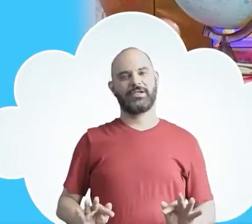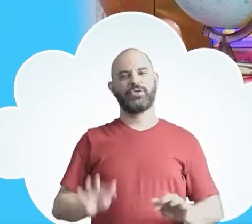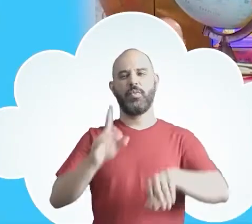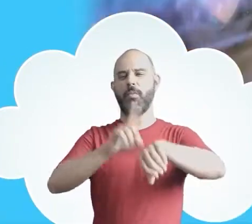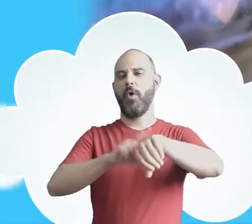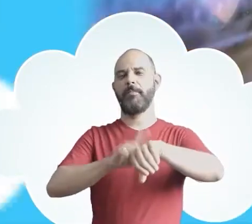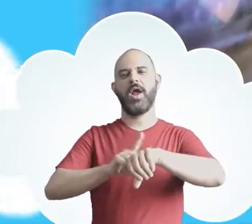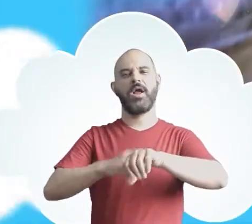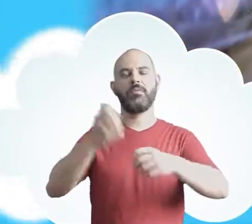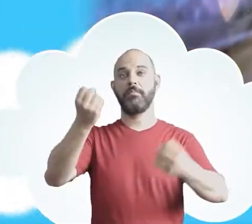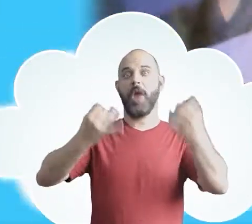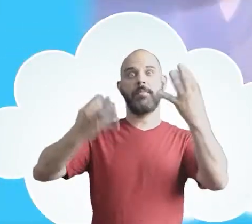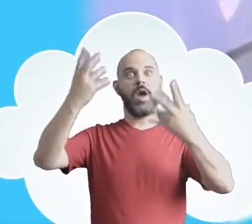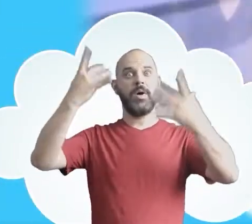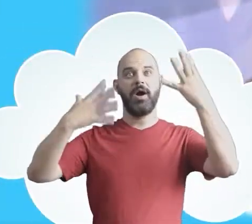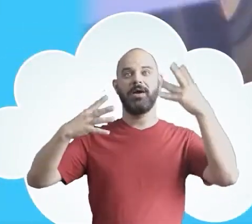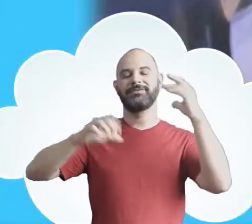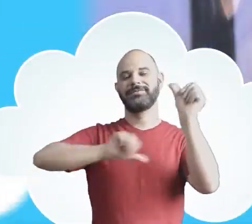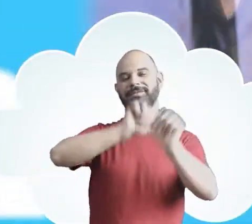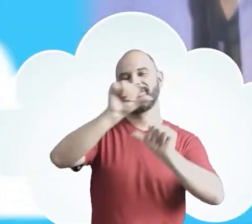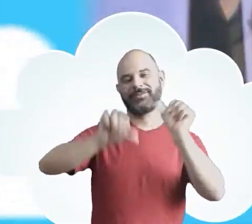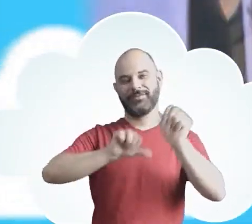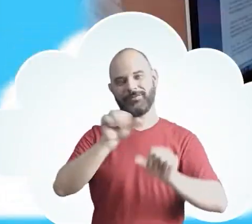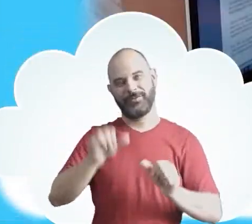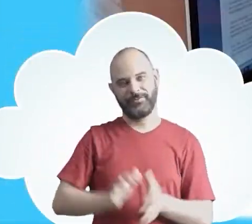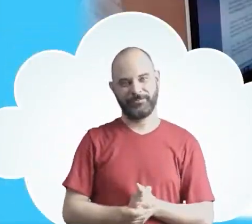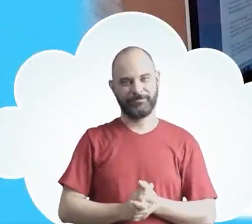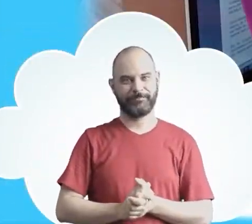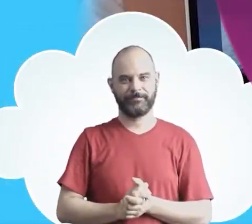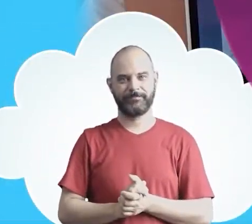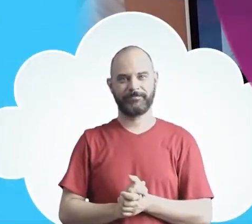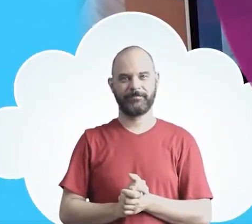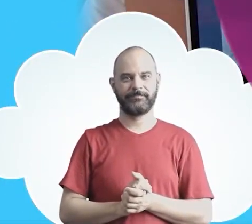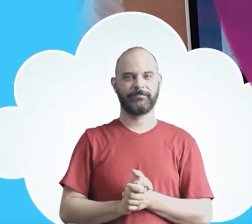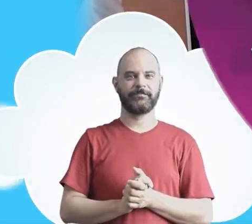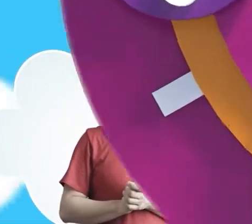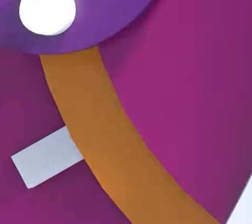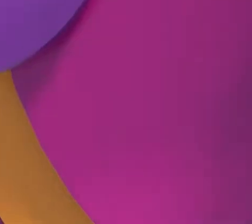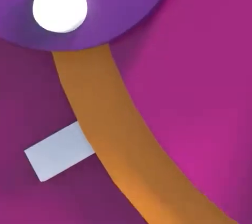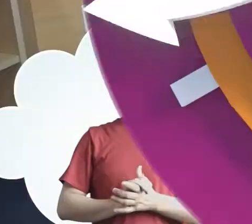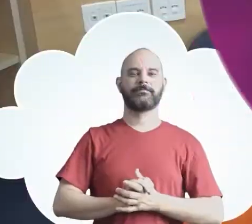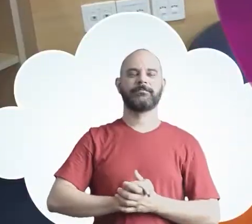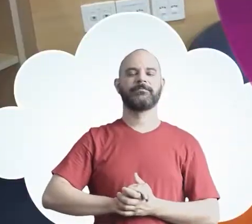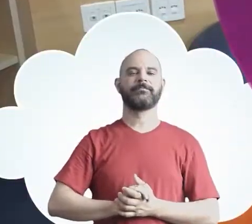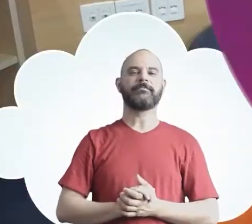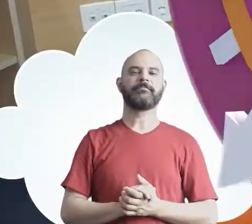esses momentos mágicos e transformadores.